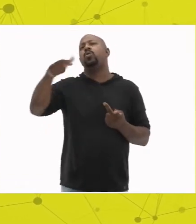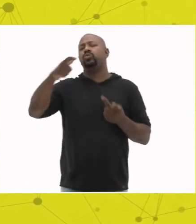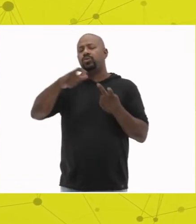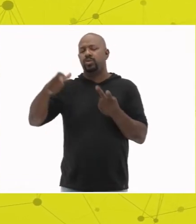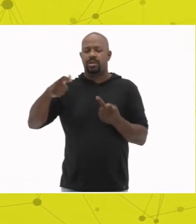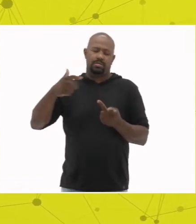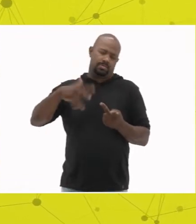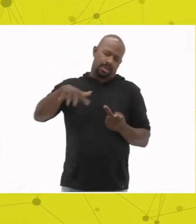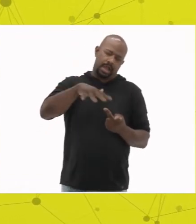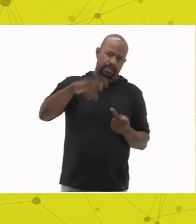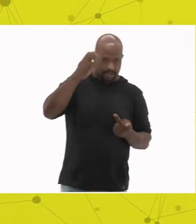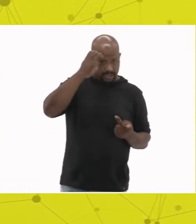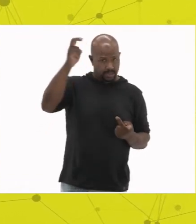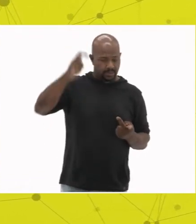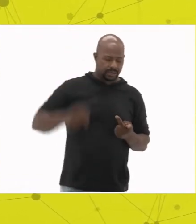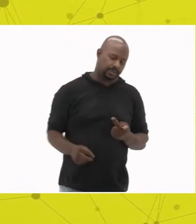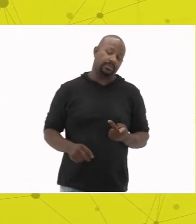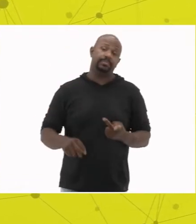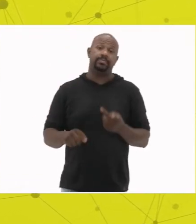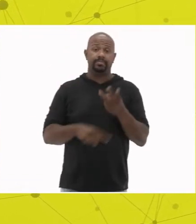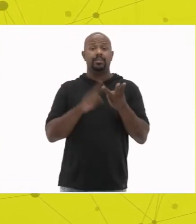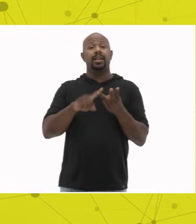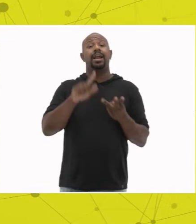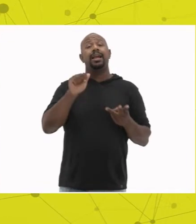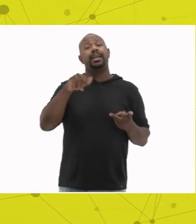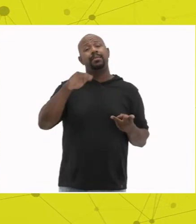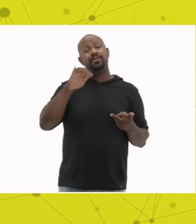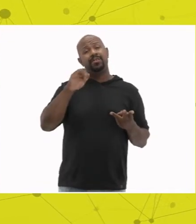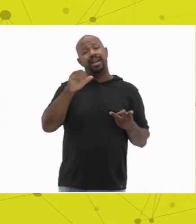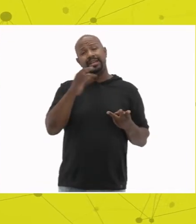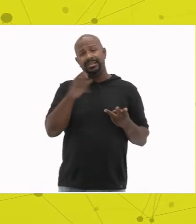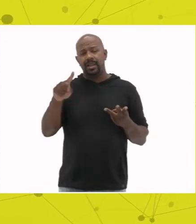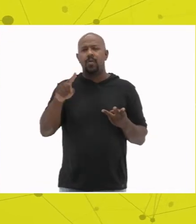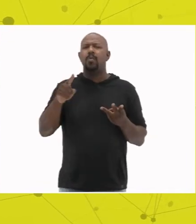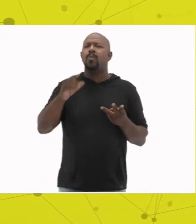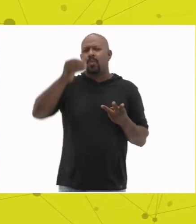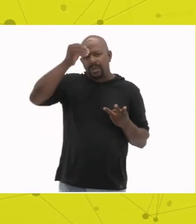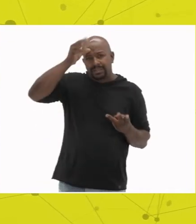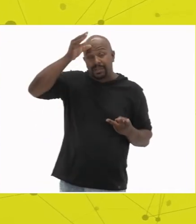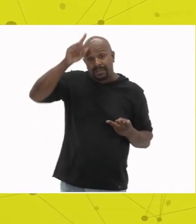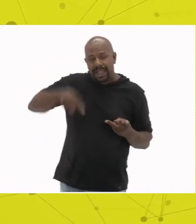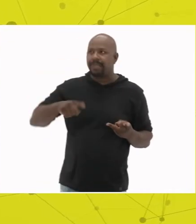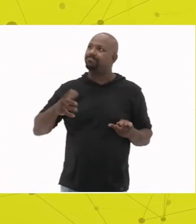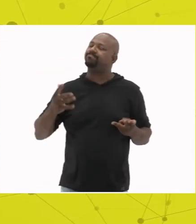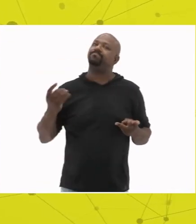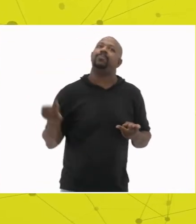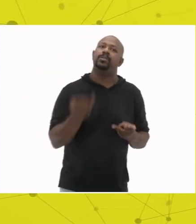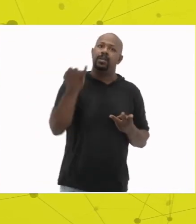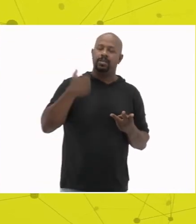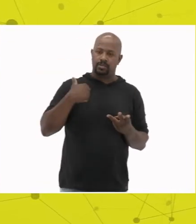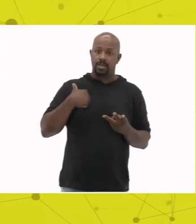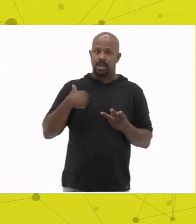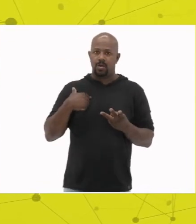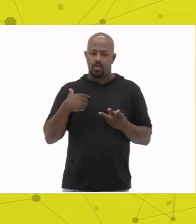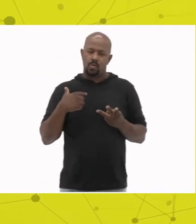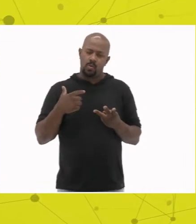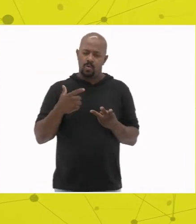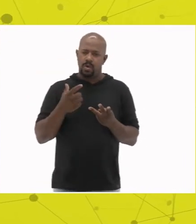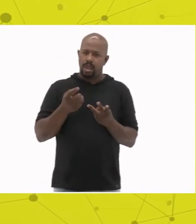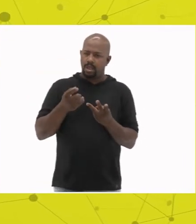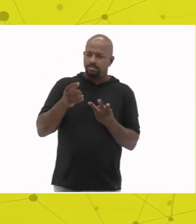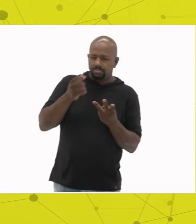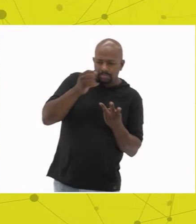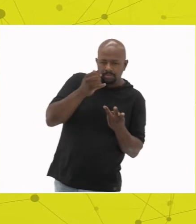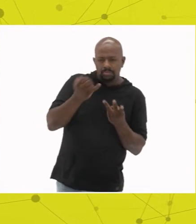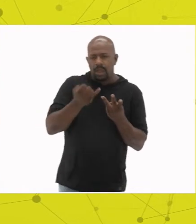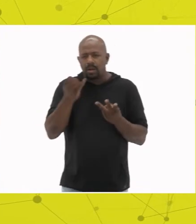outros domínios intelectuais. Na gamificação, o conhecimento é eficiente, ou seja, o